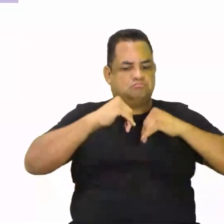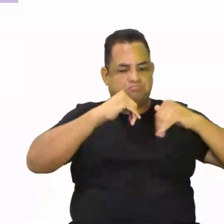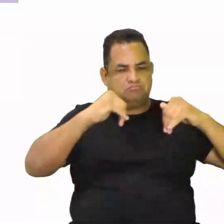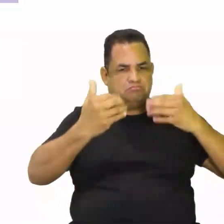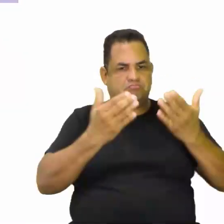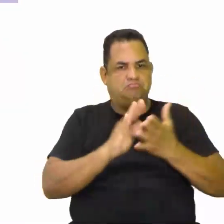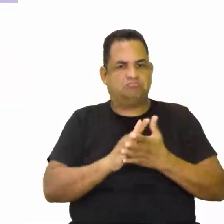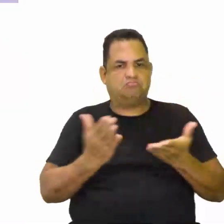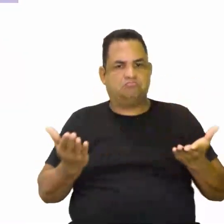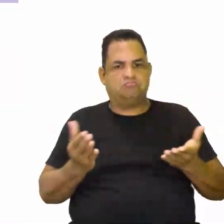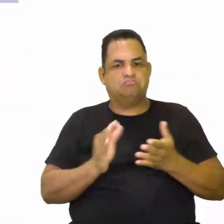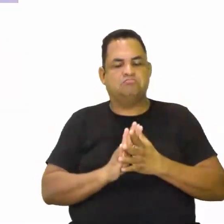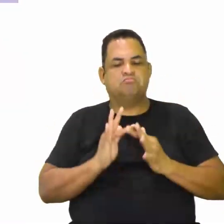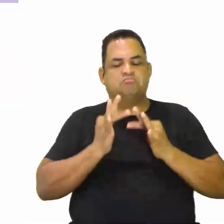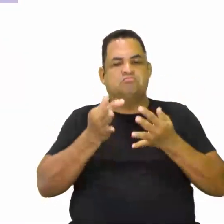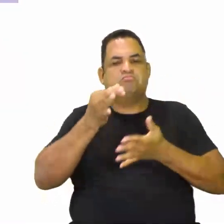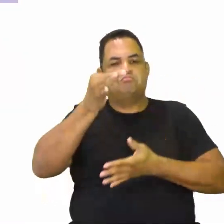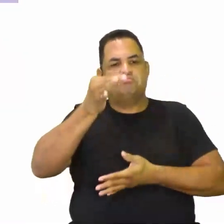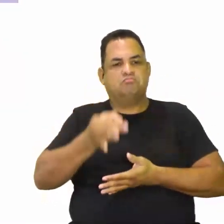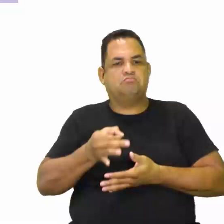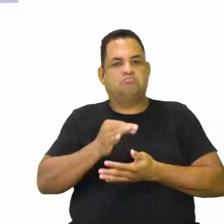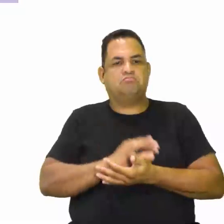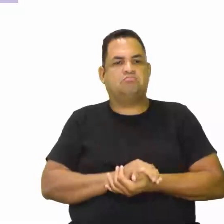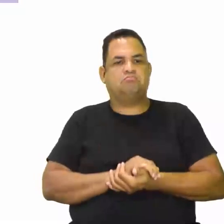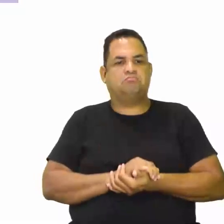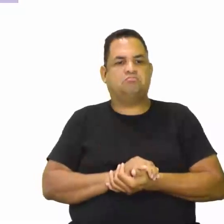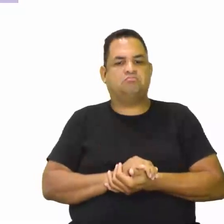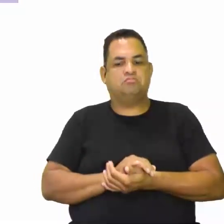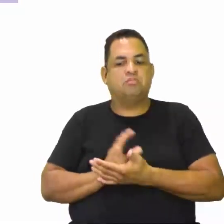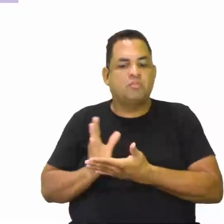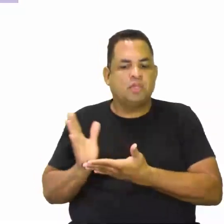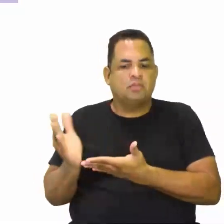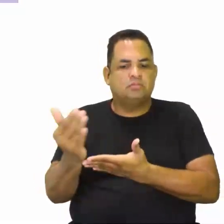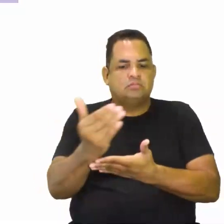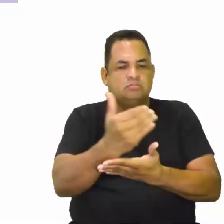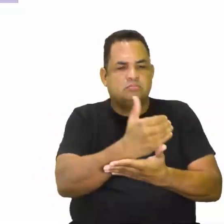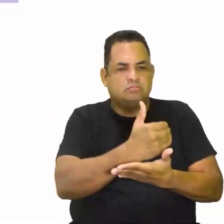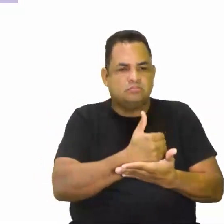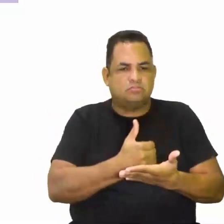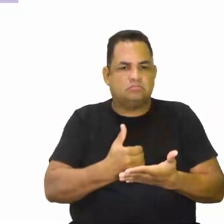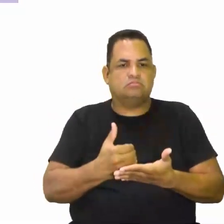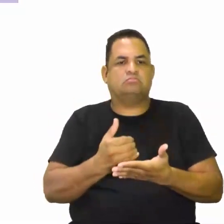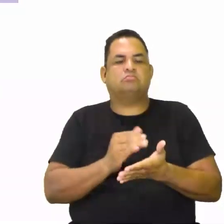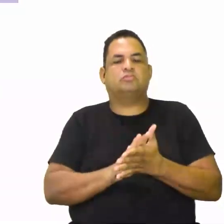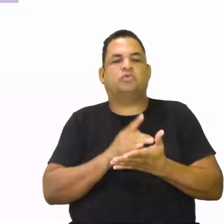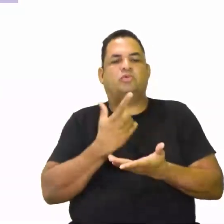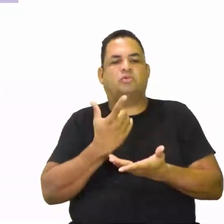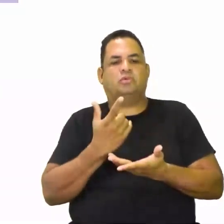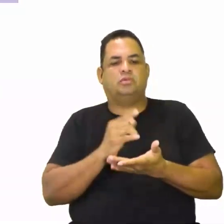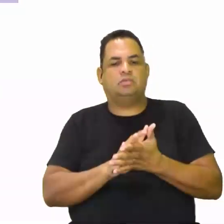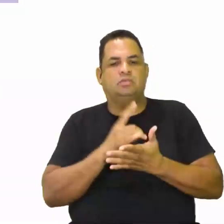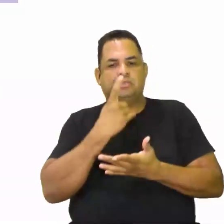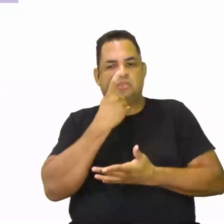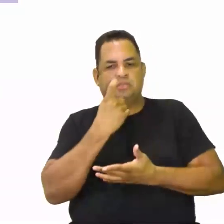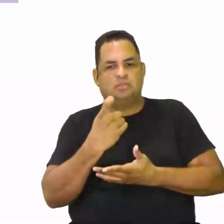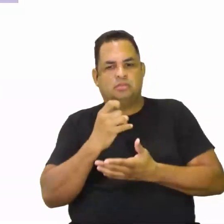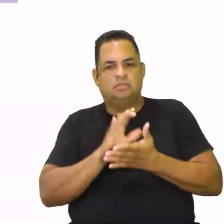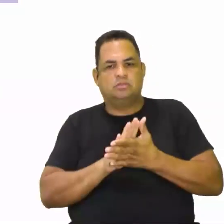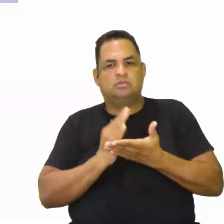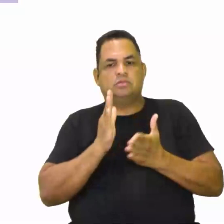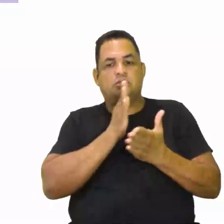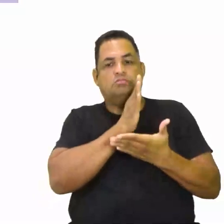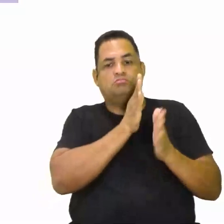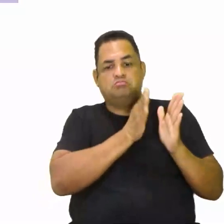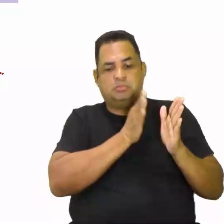disposição final adequada. Para isso, a coleta seletiva do lixo é uma das etapas do processo de reciclagem,